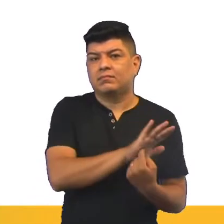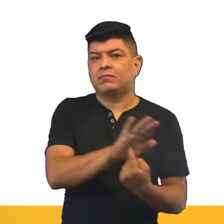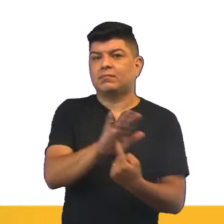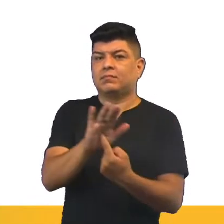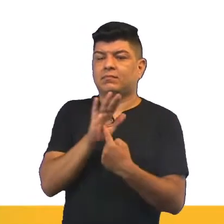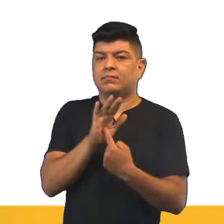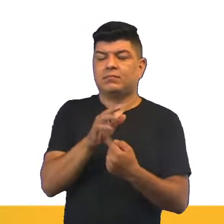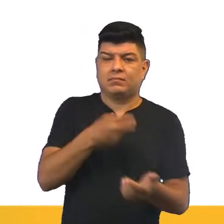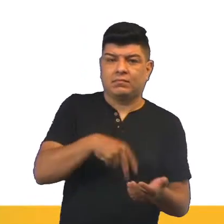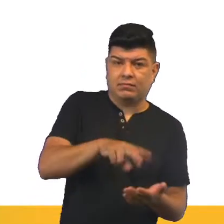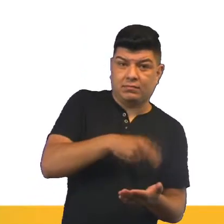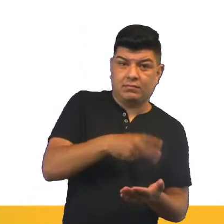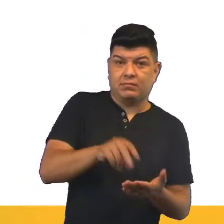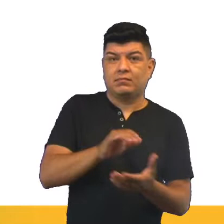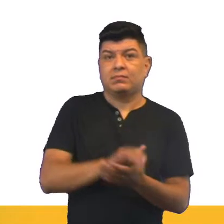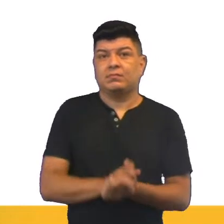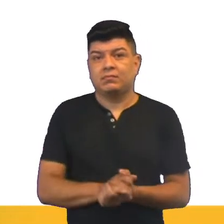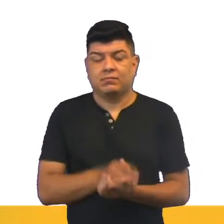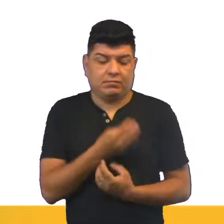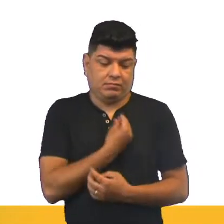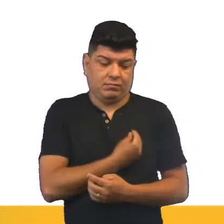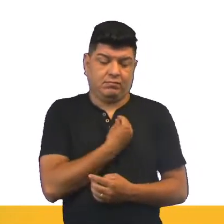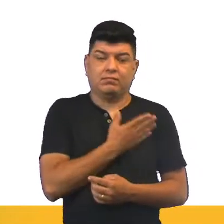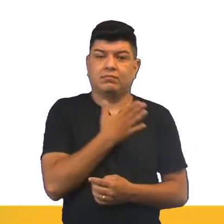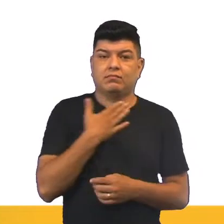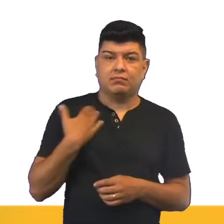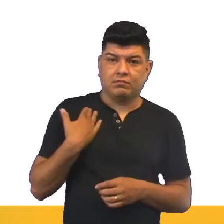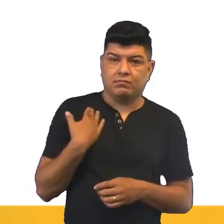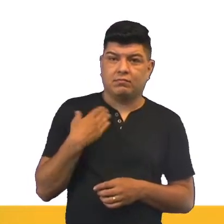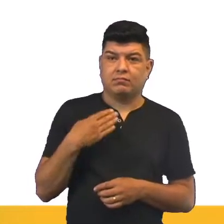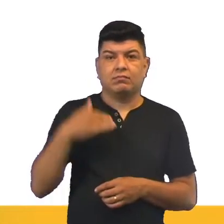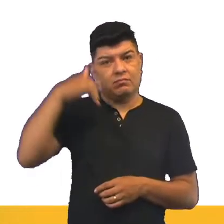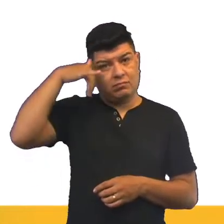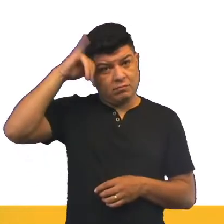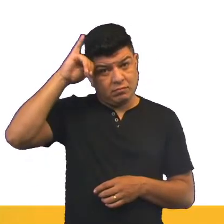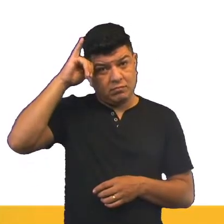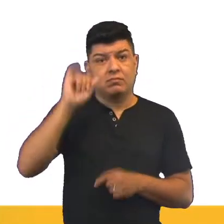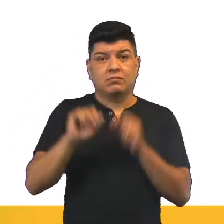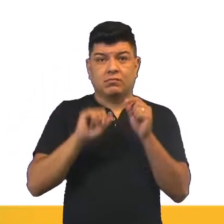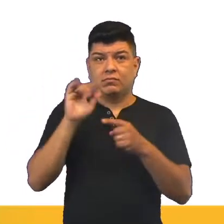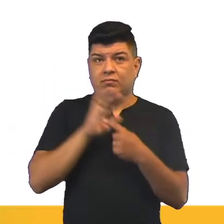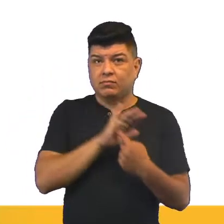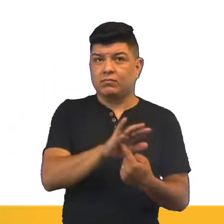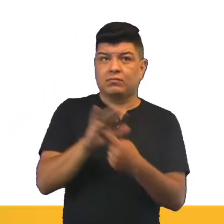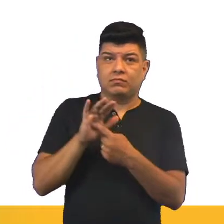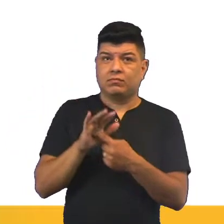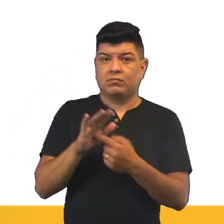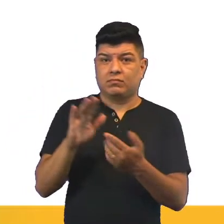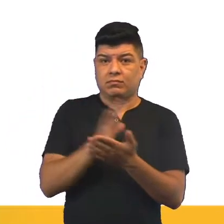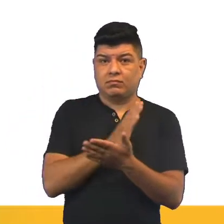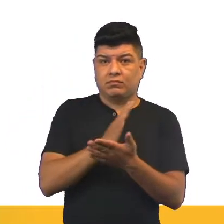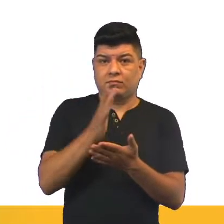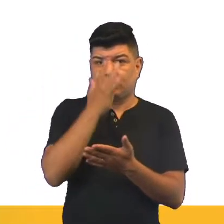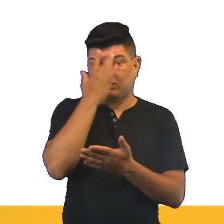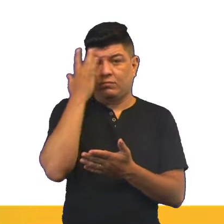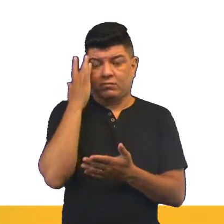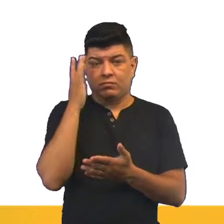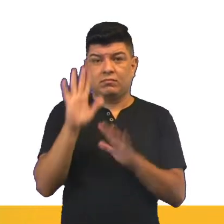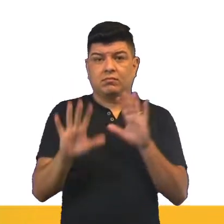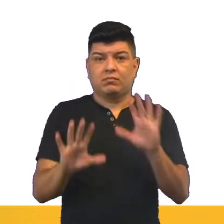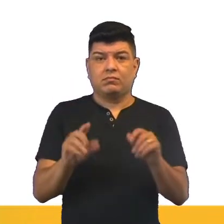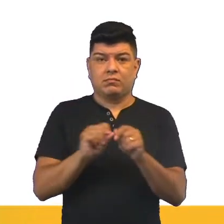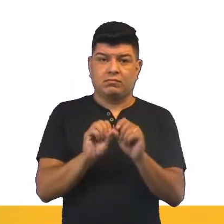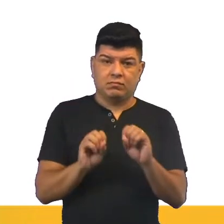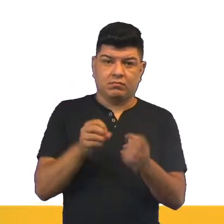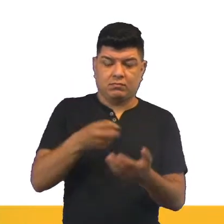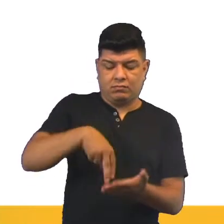representatividade da dança. Assim, a história da vida e da morte do boi é declamada enquanto os personagens realizam